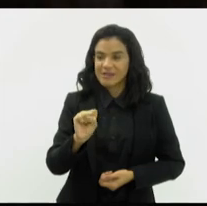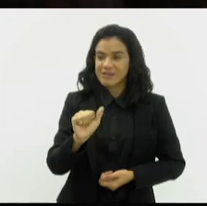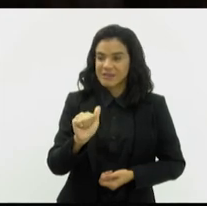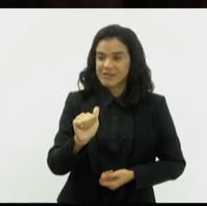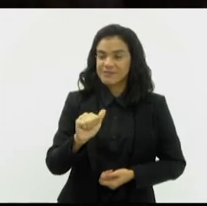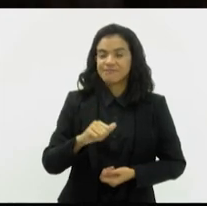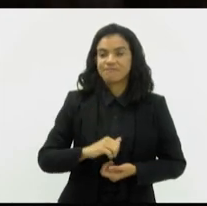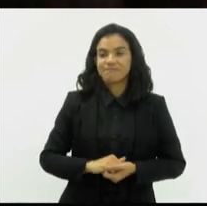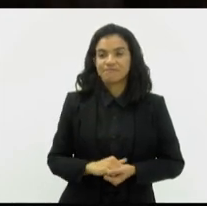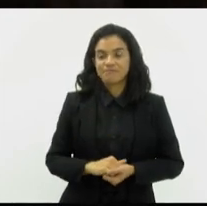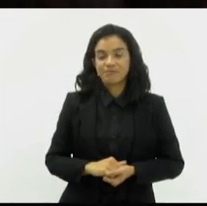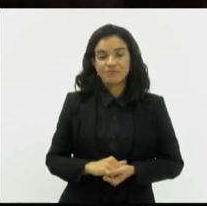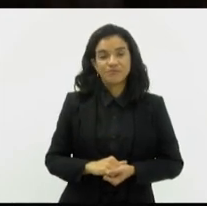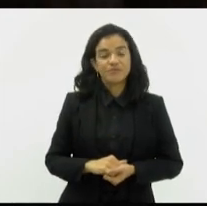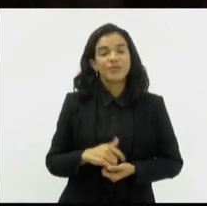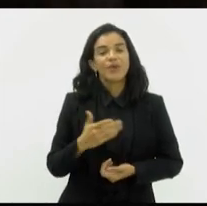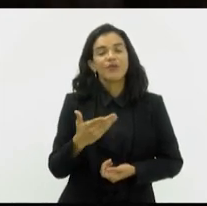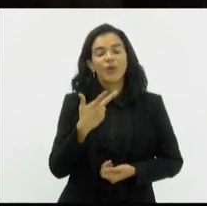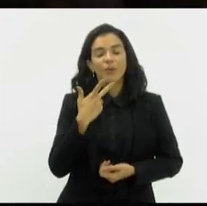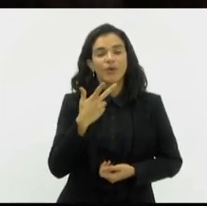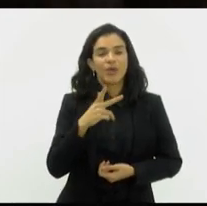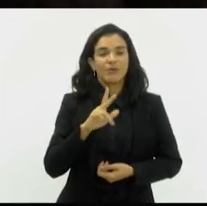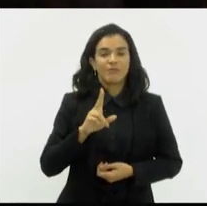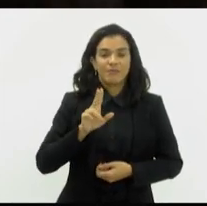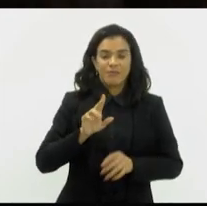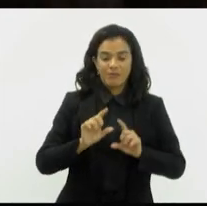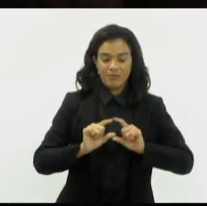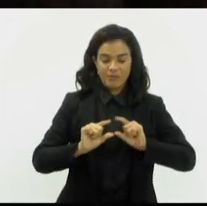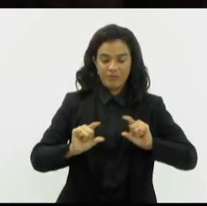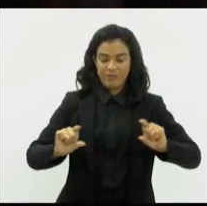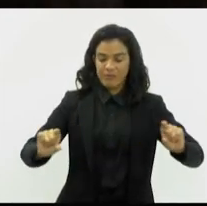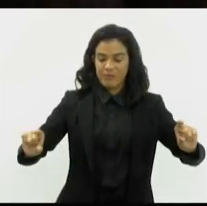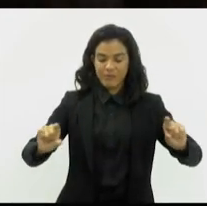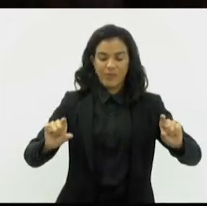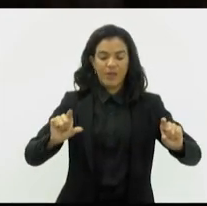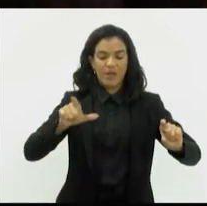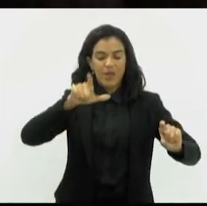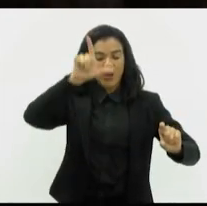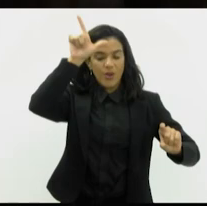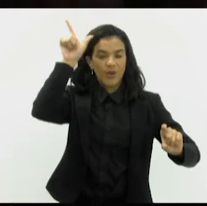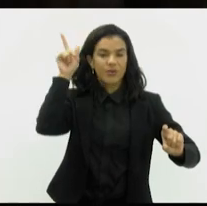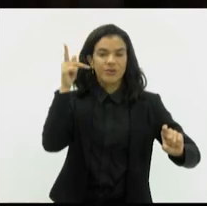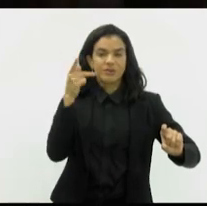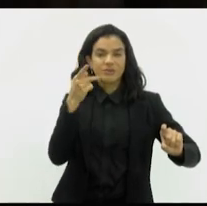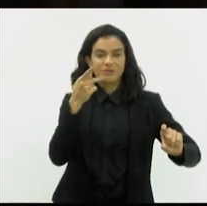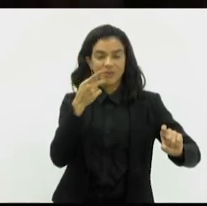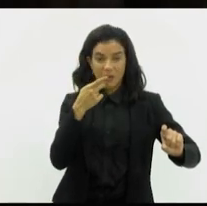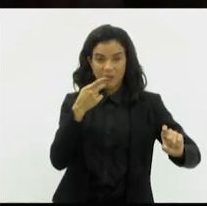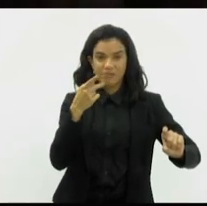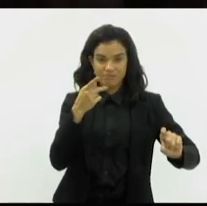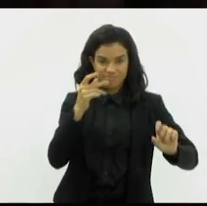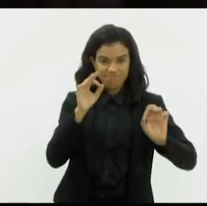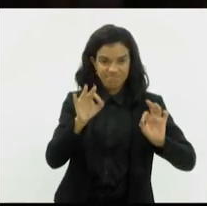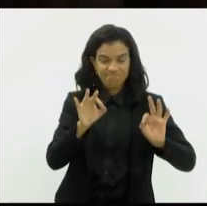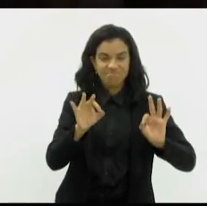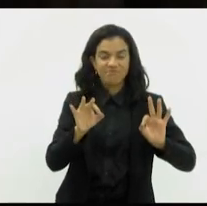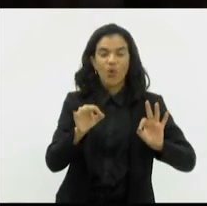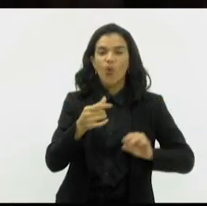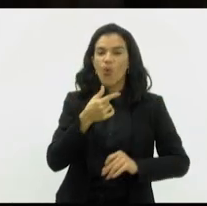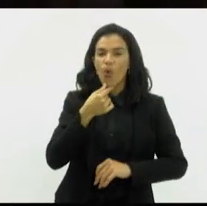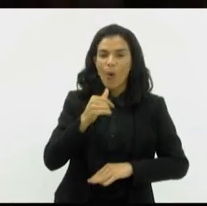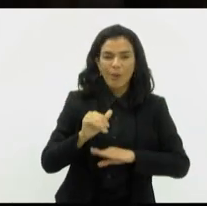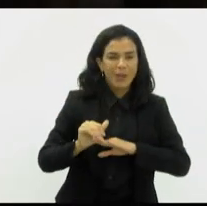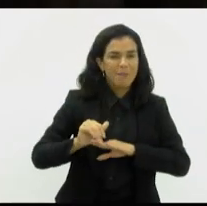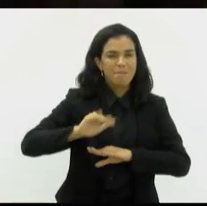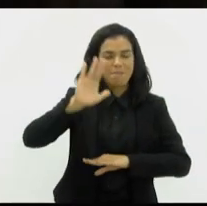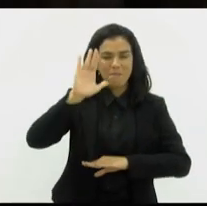No dia que ele se for, eu vou pedir para colocar aqui tribuna Luiz Paulo Correa da Rocha. Estou certo ou não? O homem que mais